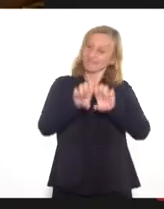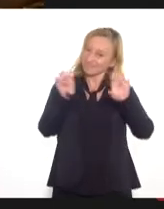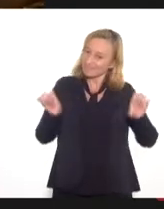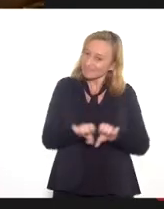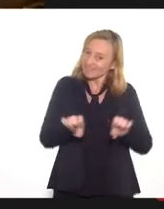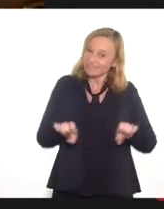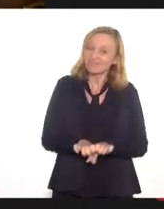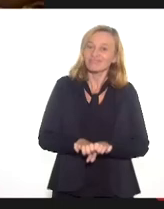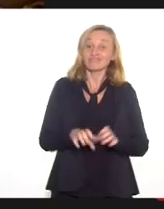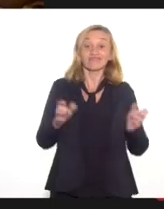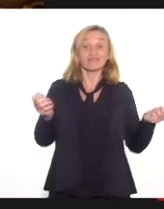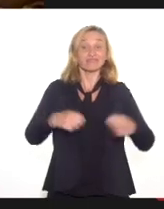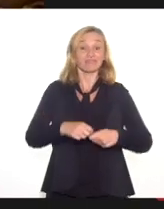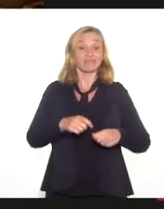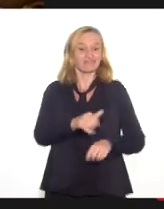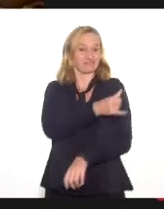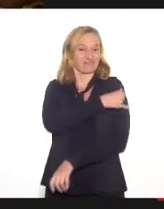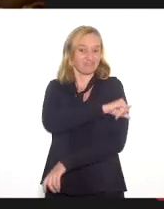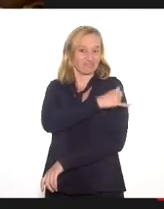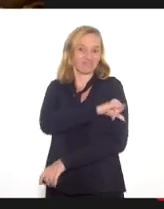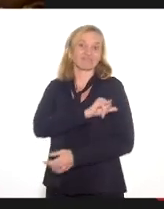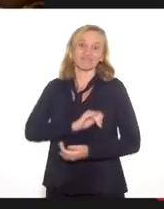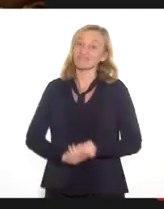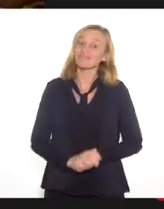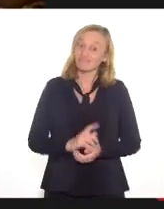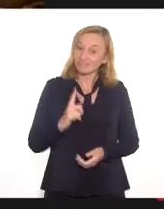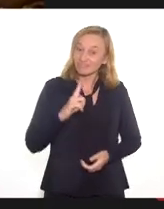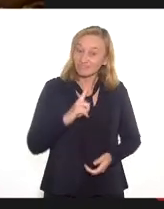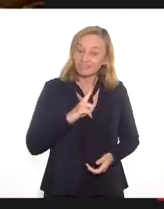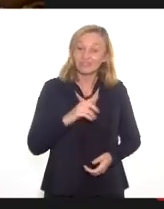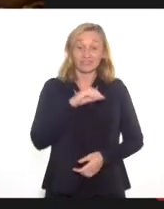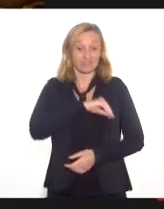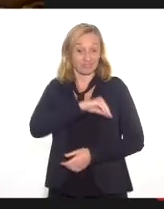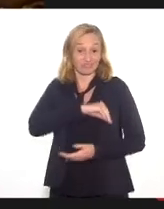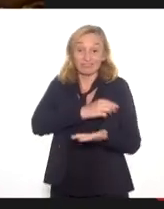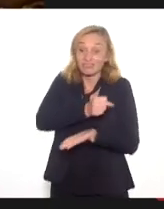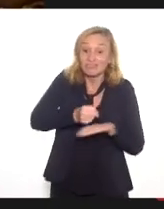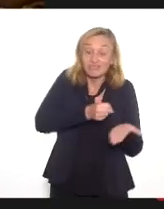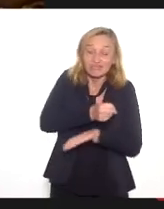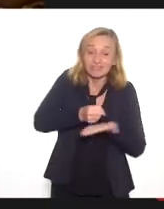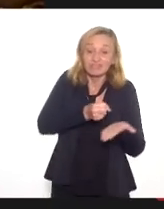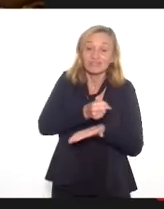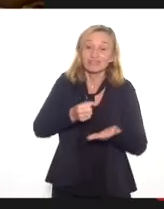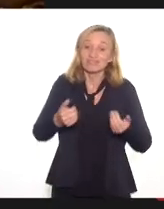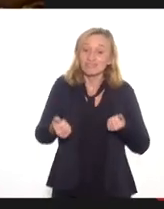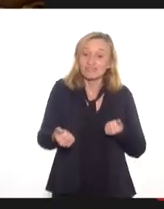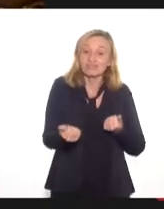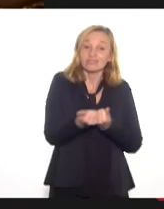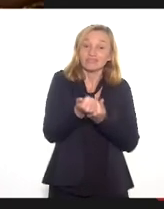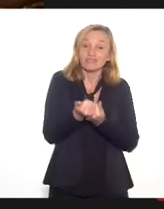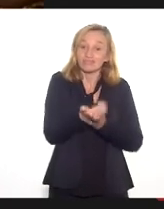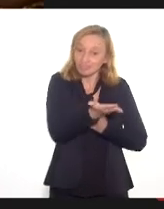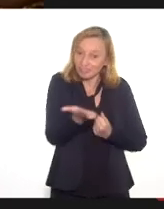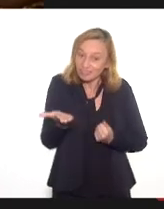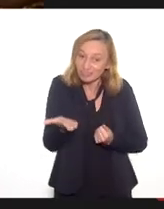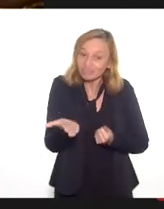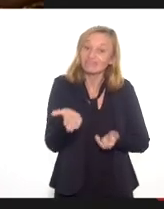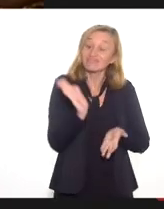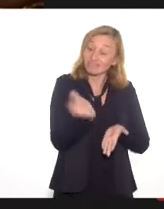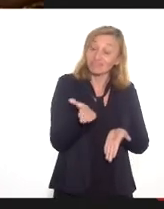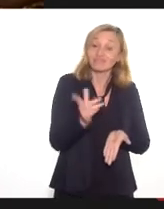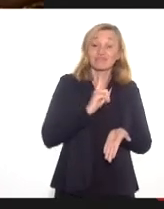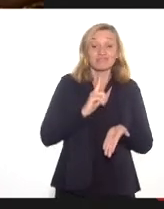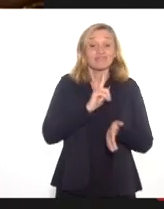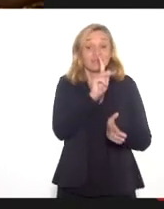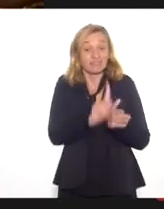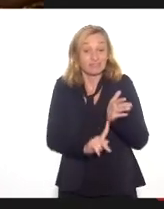inclusive a possibilidade do Rio de Janeiro ter uma renda básica então conto muito com a ajuda de vocês a gente já tem um